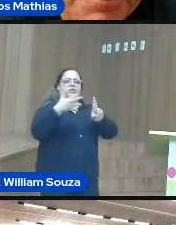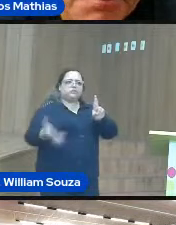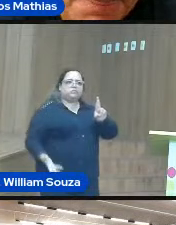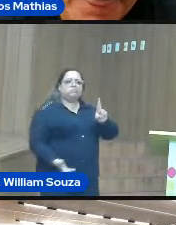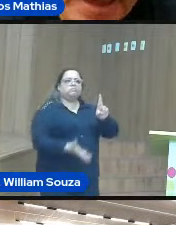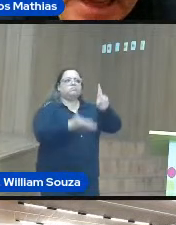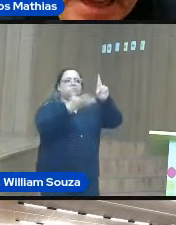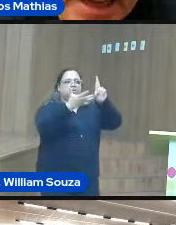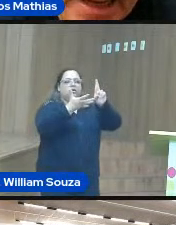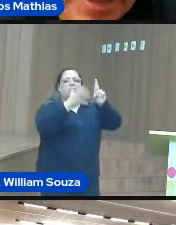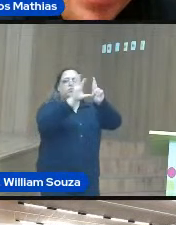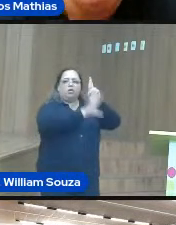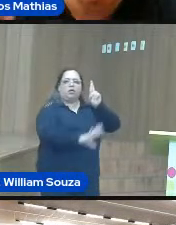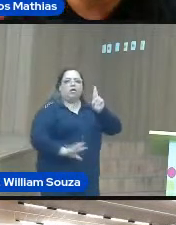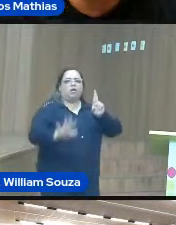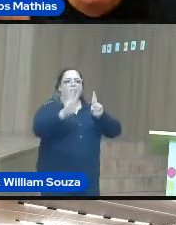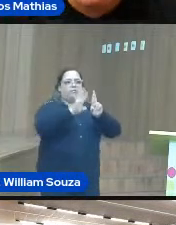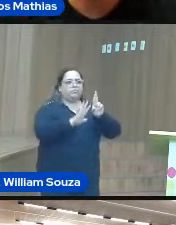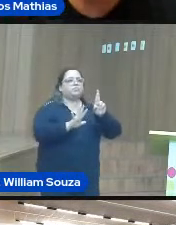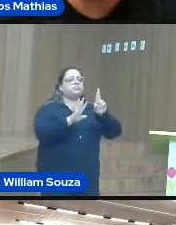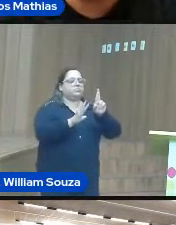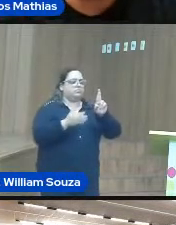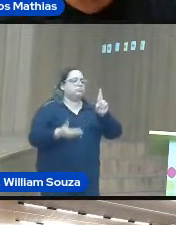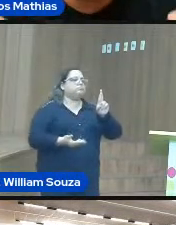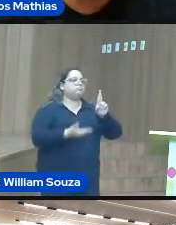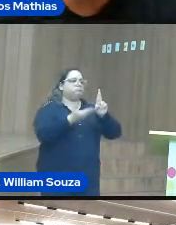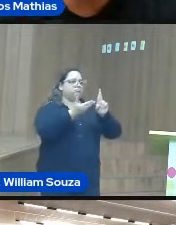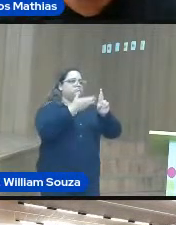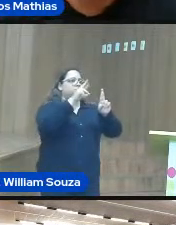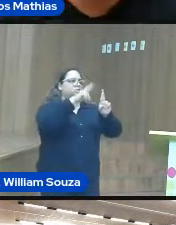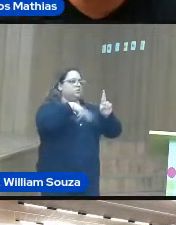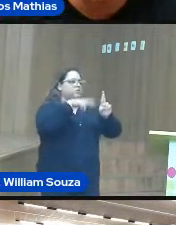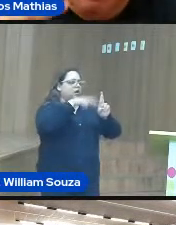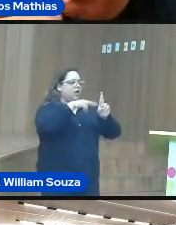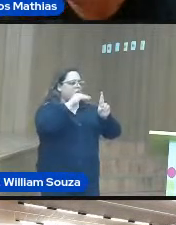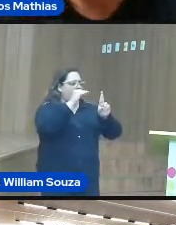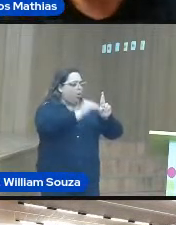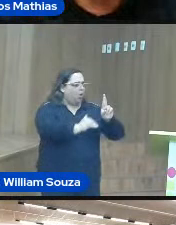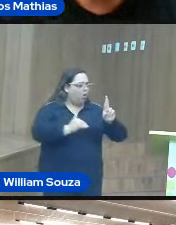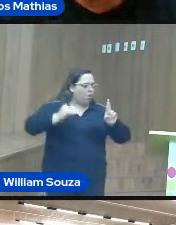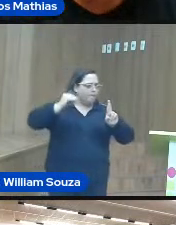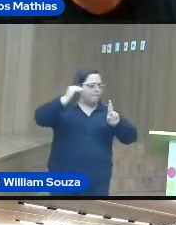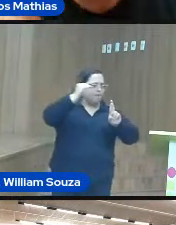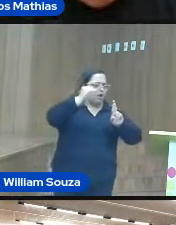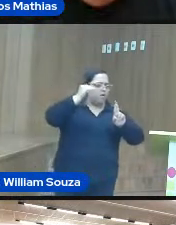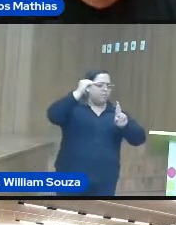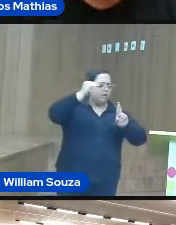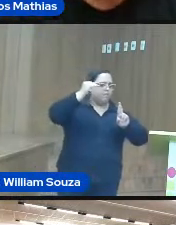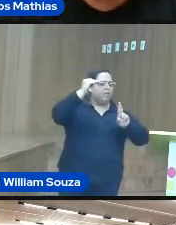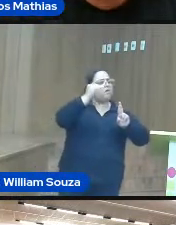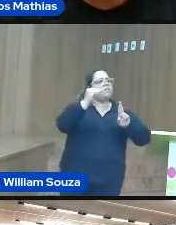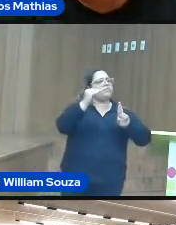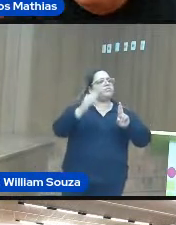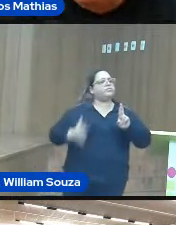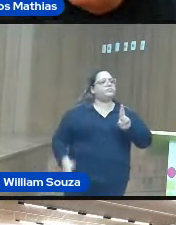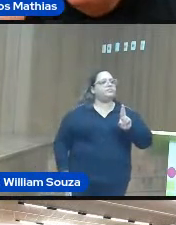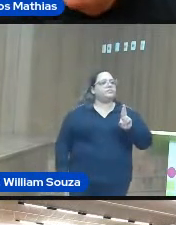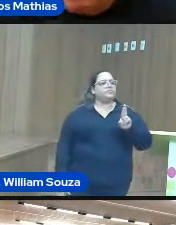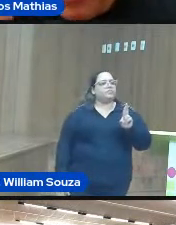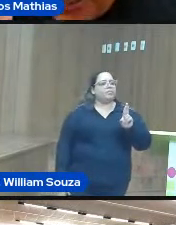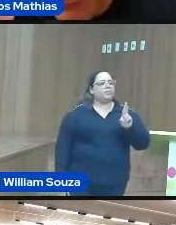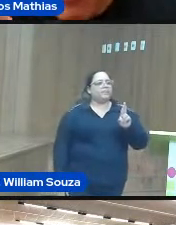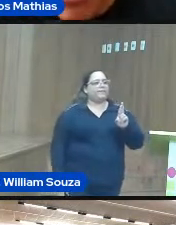E essa referência de progresso atravessou desde os